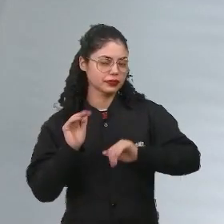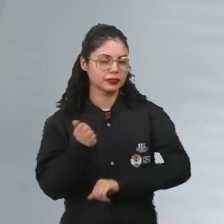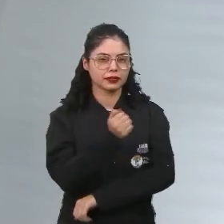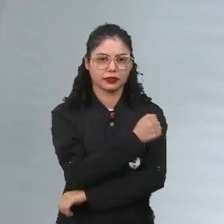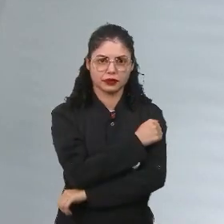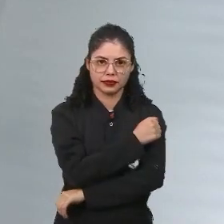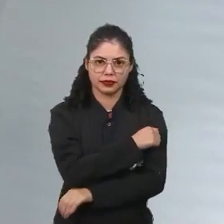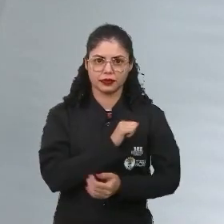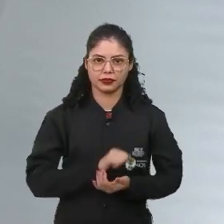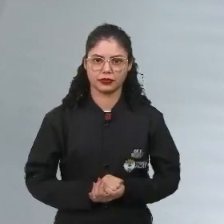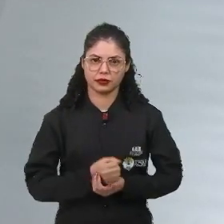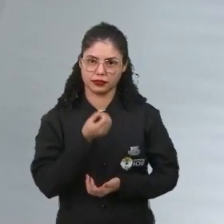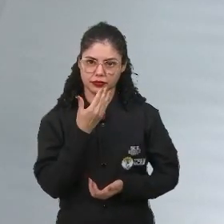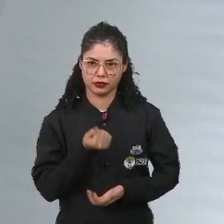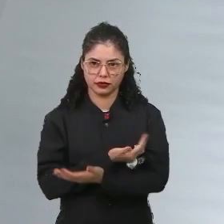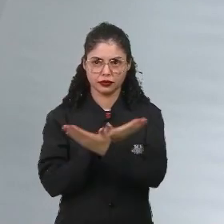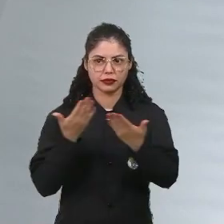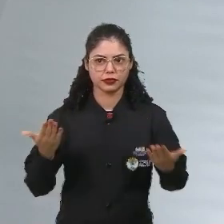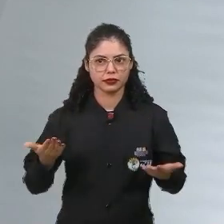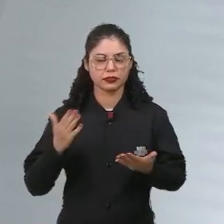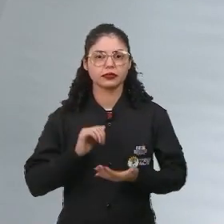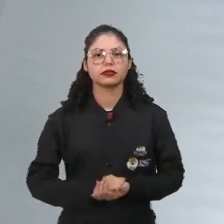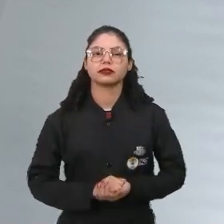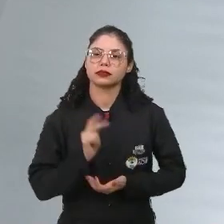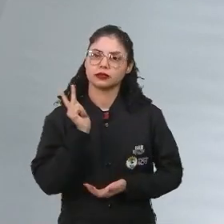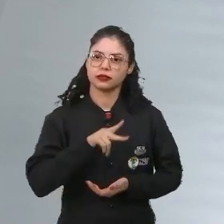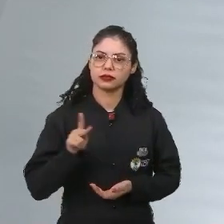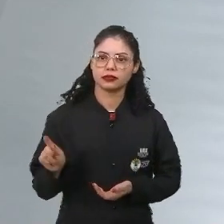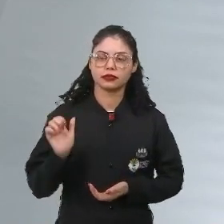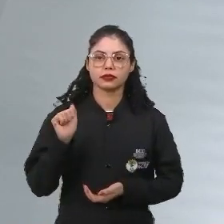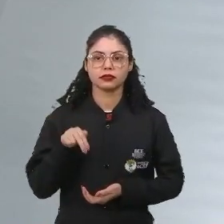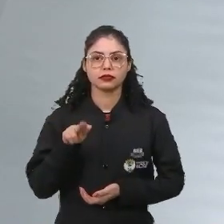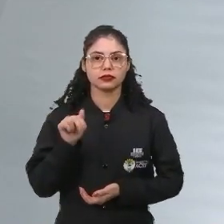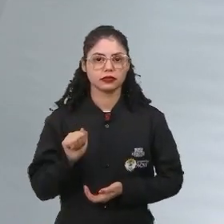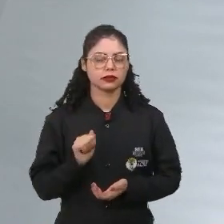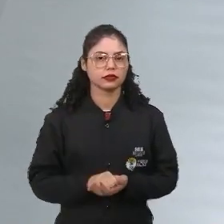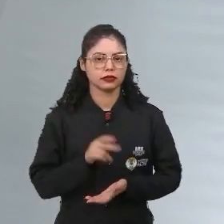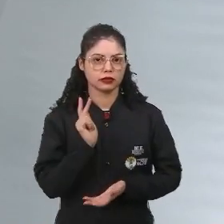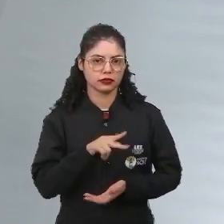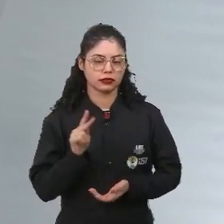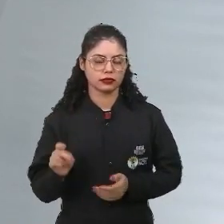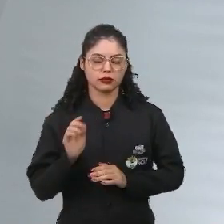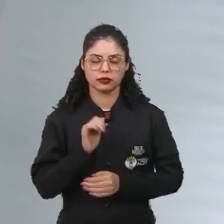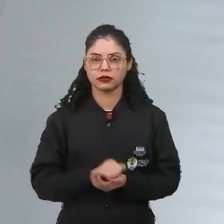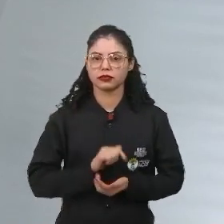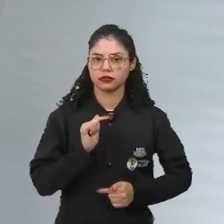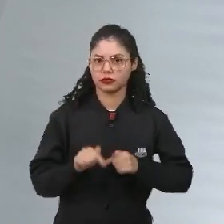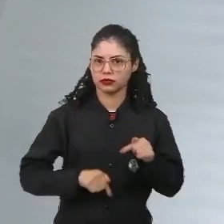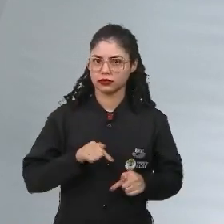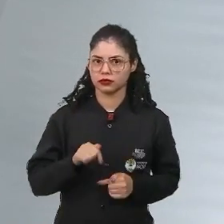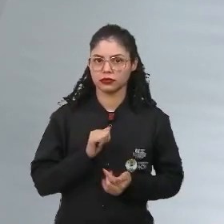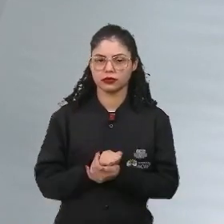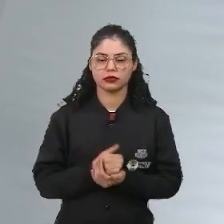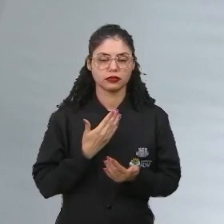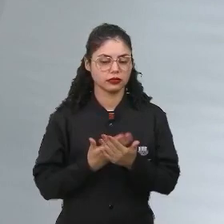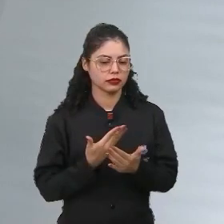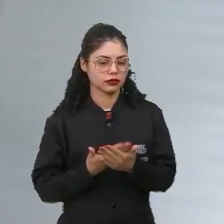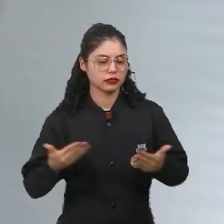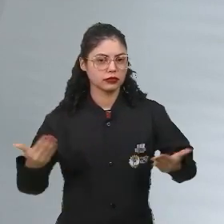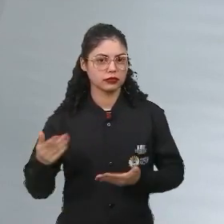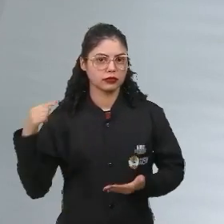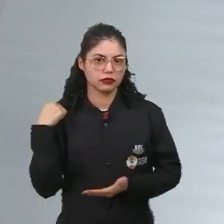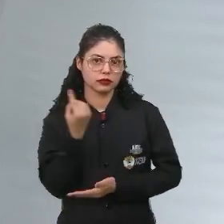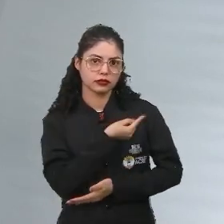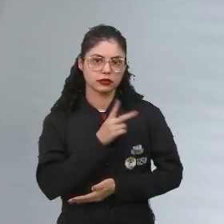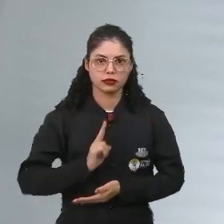Olá, querido estudante, tudo bem com você? Eu sou a professora Ana Caroline, professora do componente de Química, e na aula de hoje nós vamos